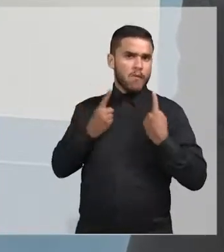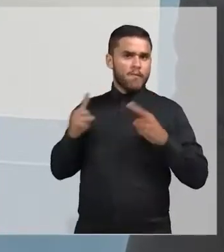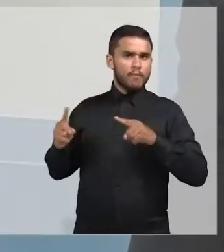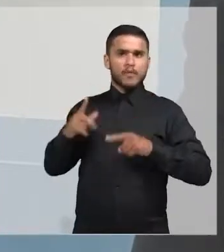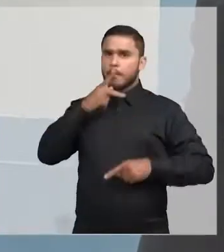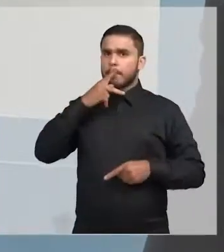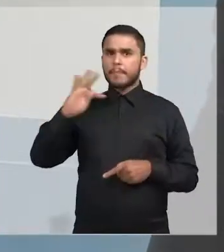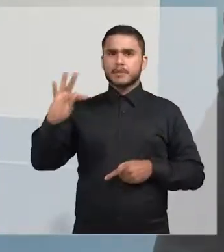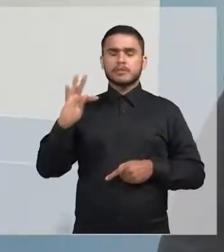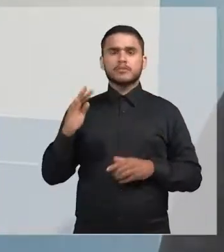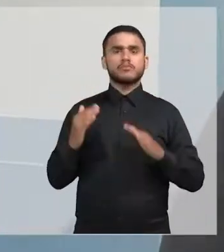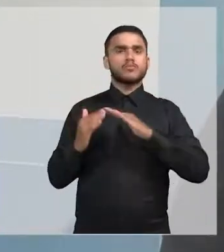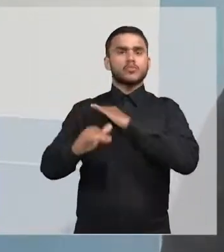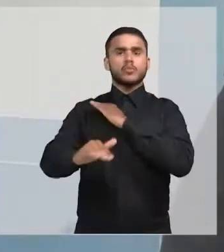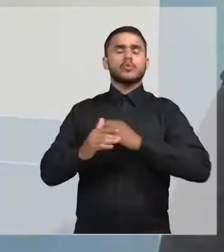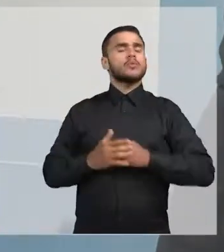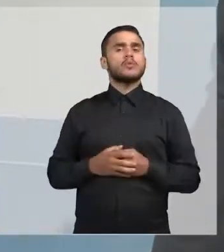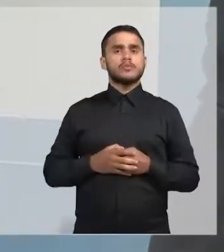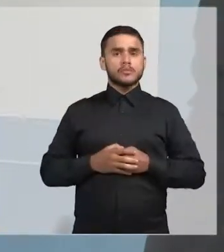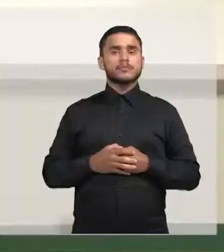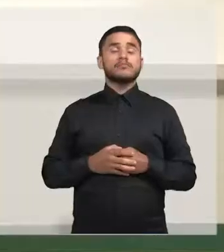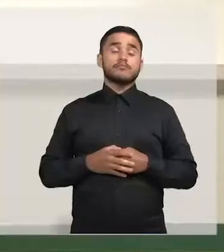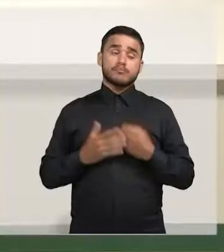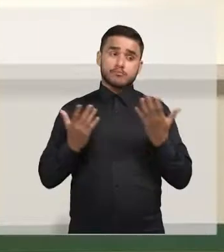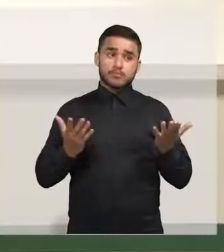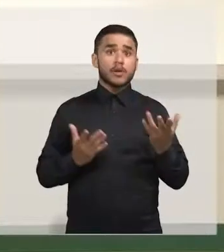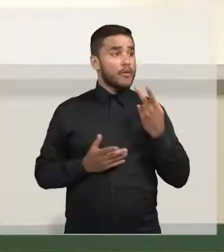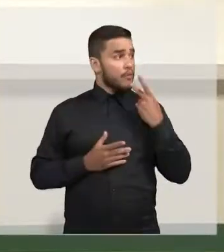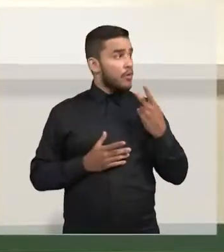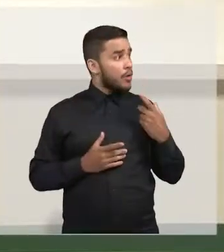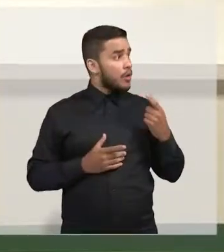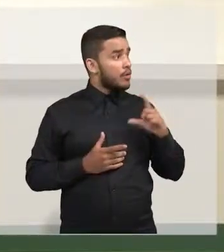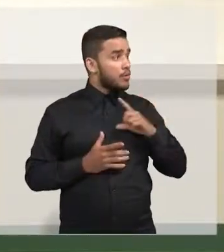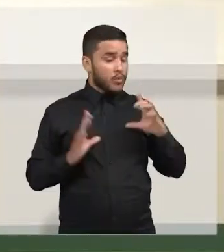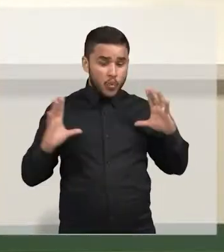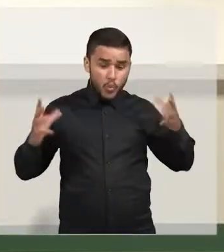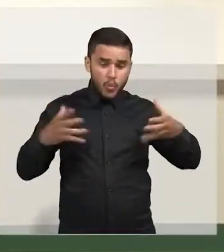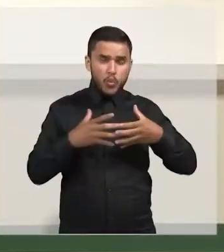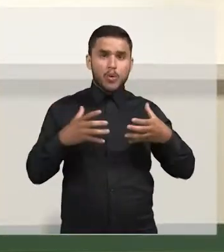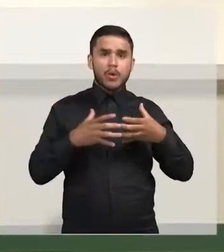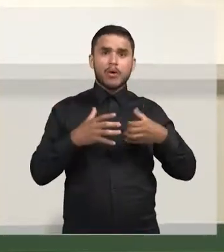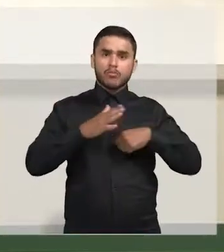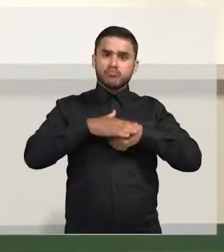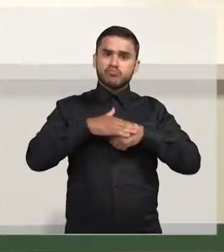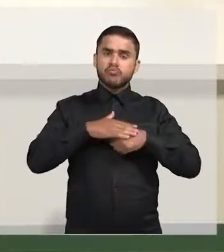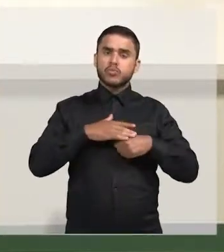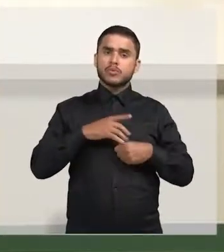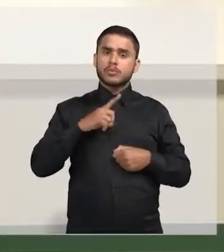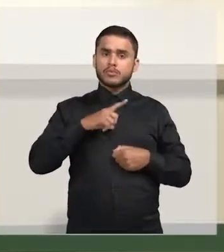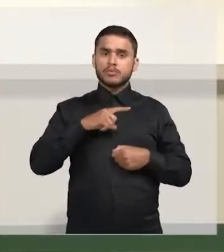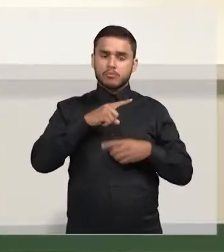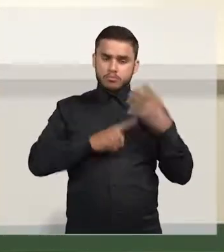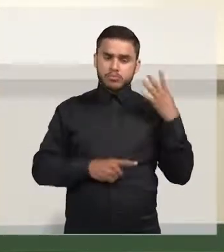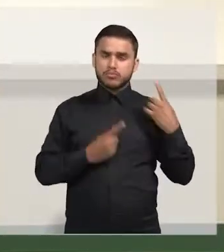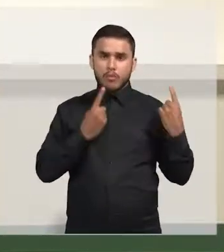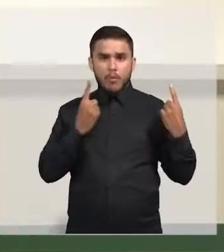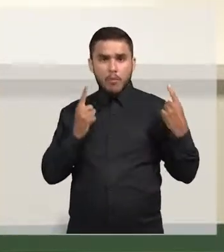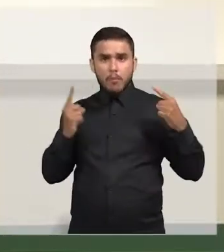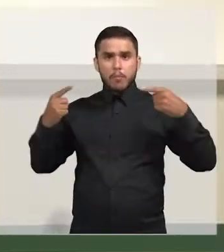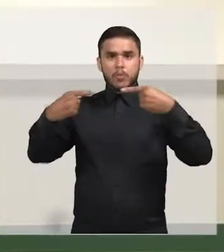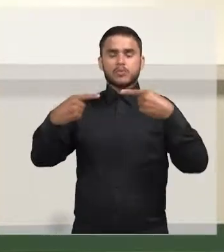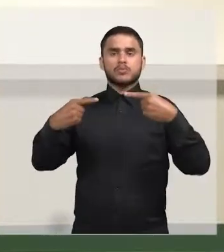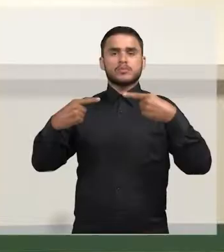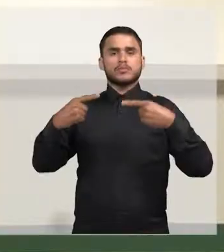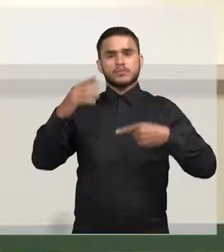ao Partido dos Trabalhadores, né, Luiz? Ele está fazendo um novo bloco, liderando um novo bloco da posição Bolsonaro. E é interessante que esse